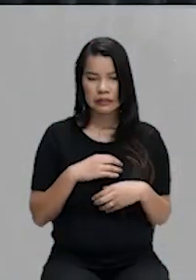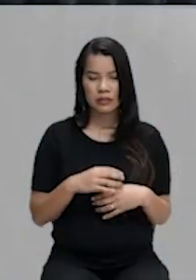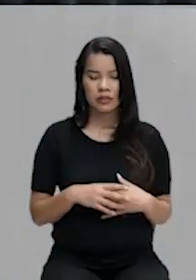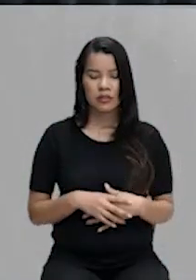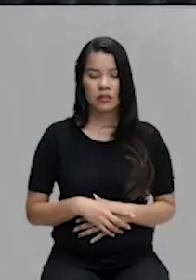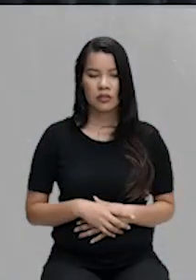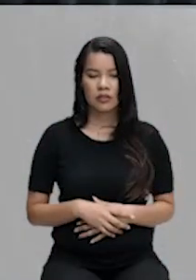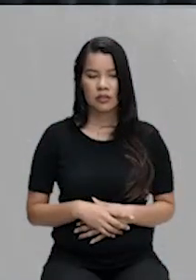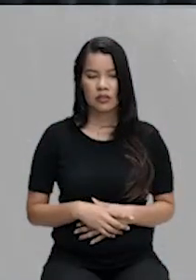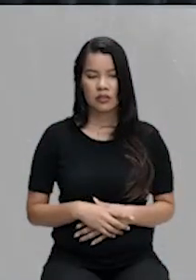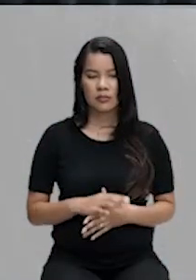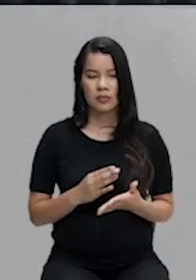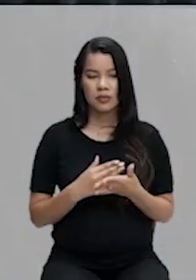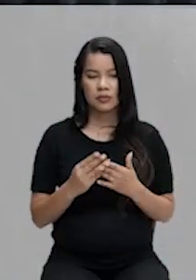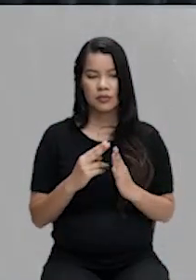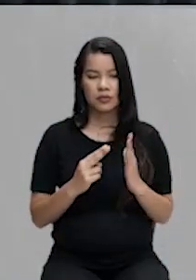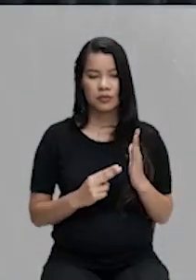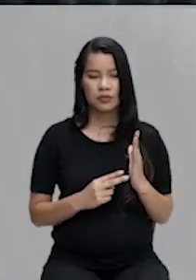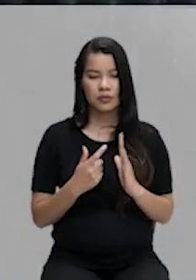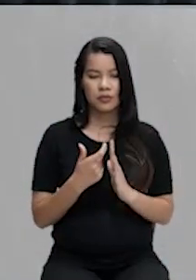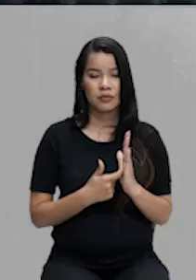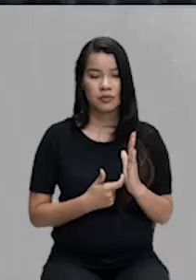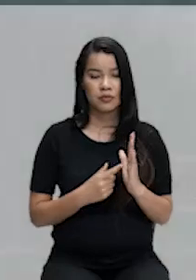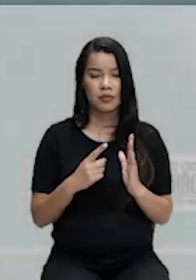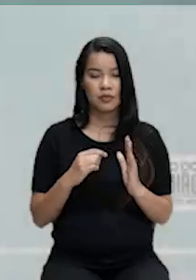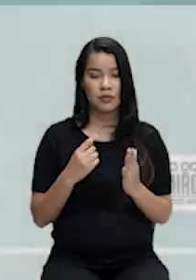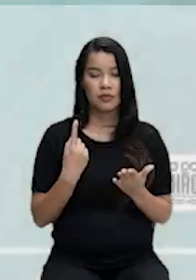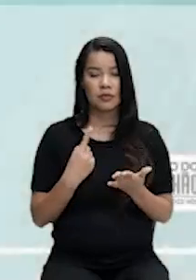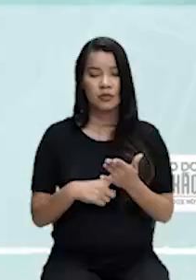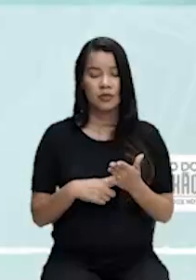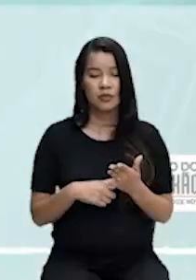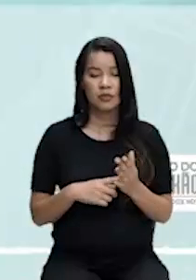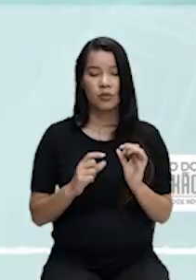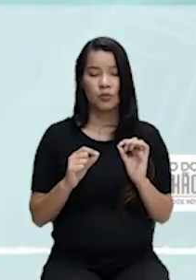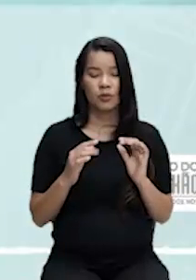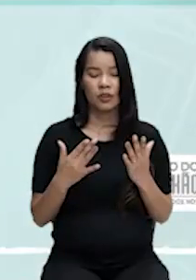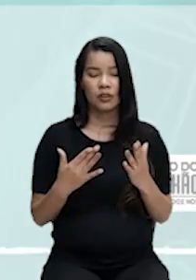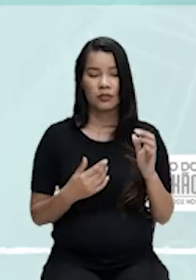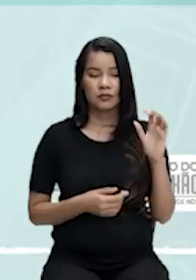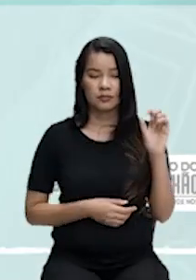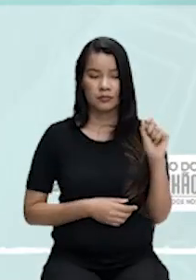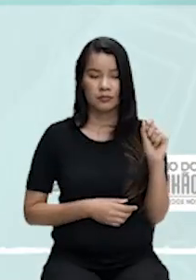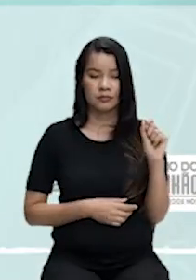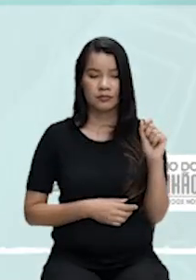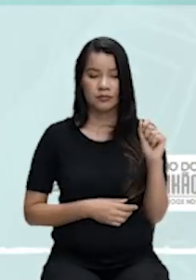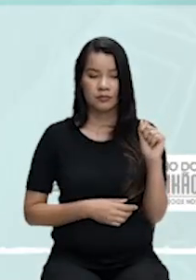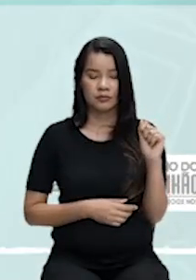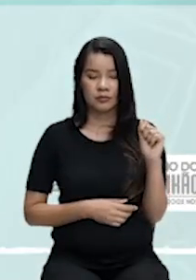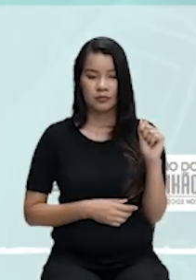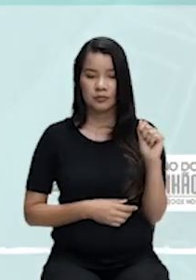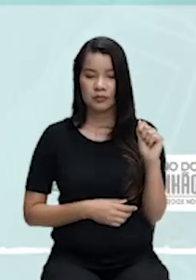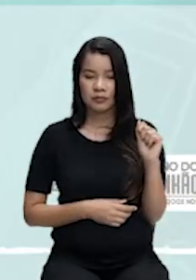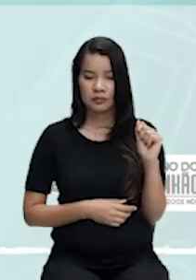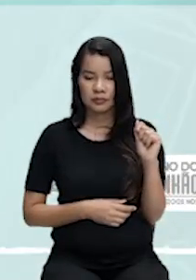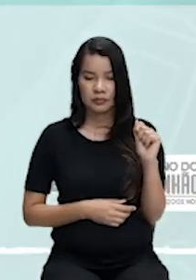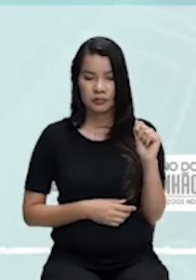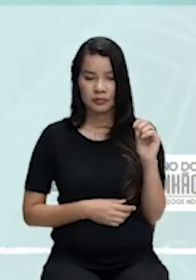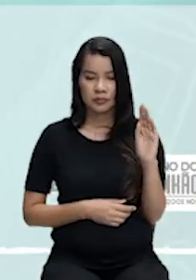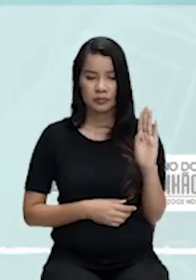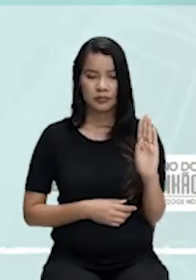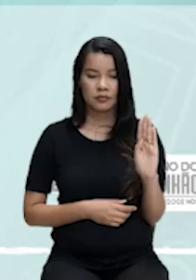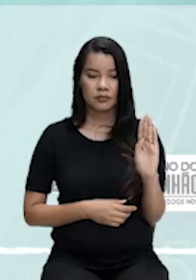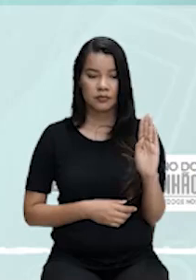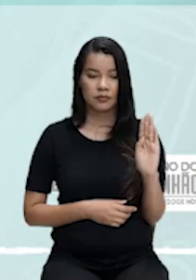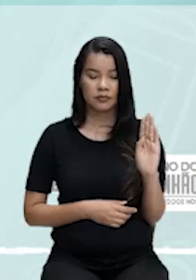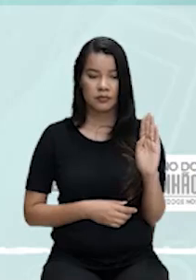né? A partir da leitura do texto da charge, é correto afirmar. A relação das pessoas e familiares se fortaleceram com as redes